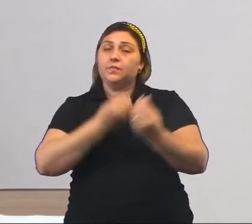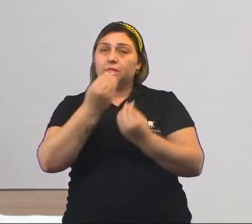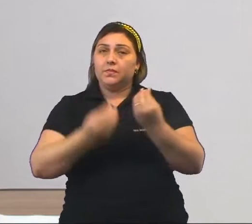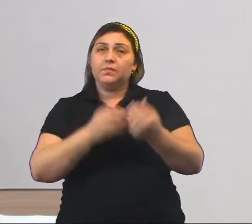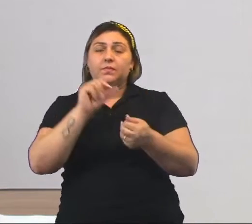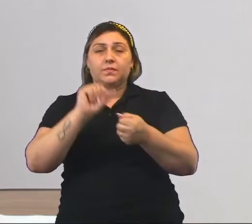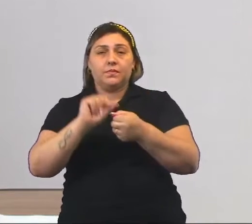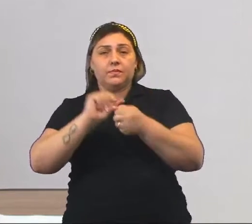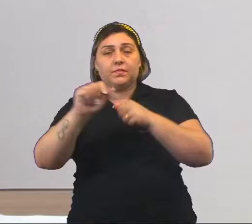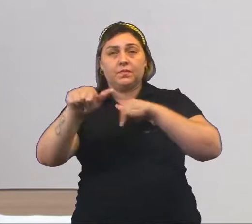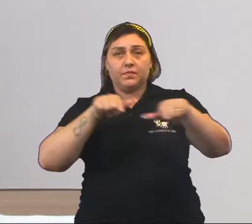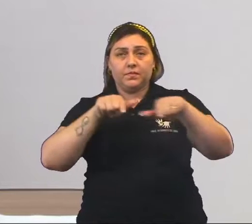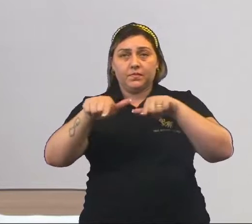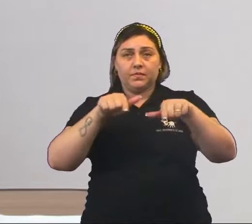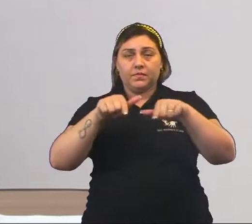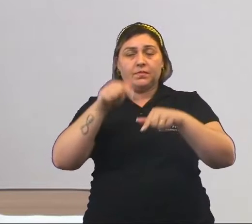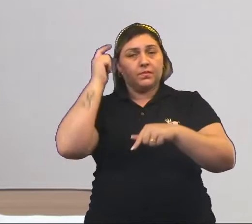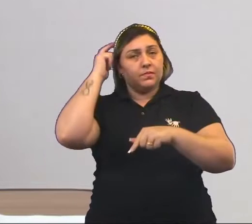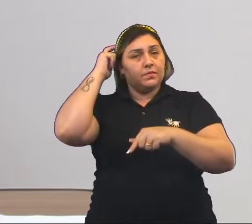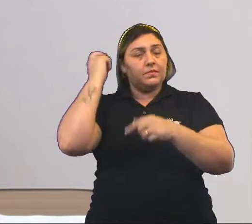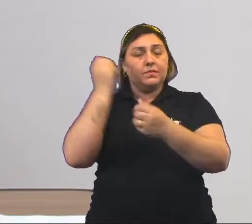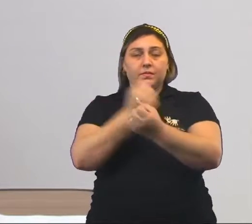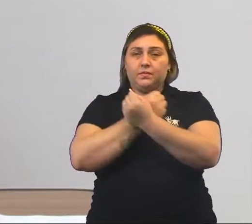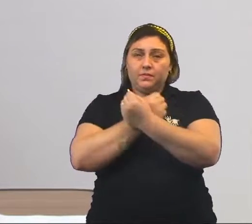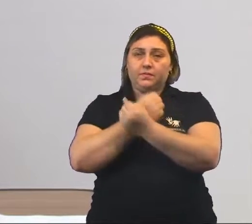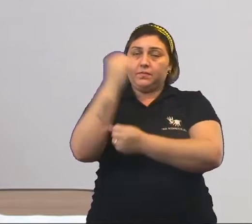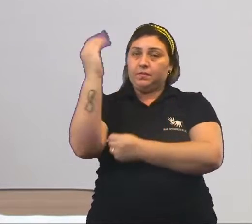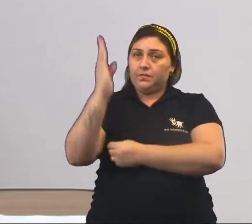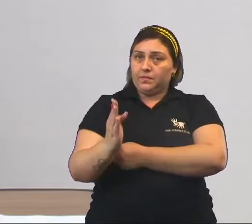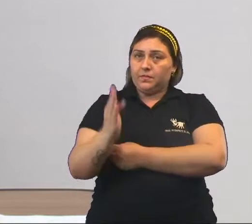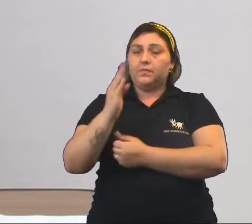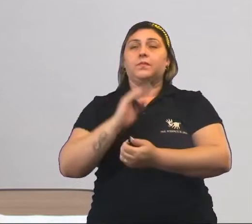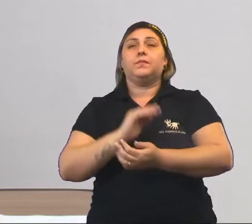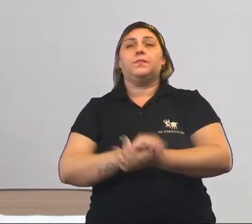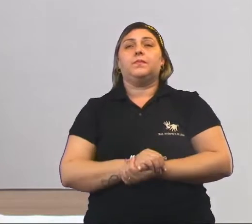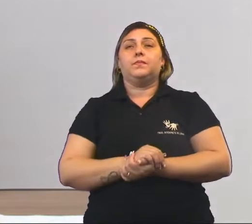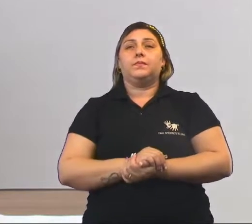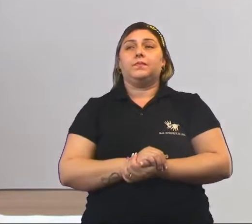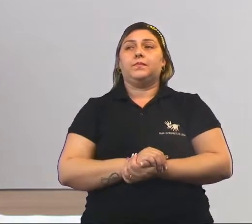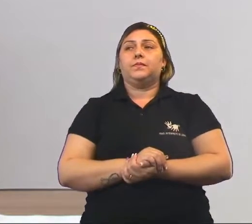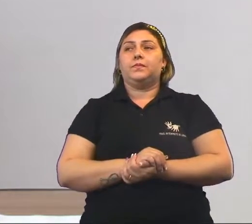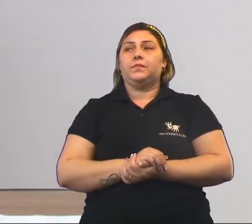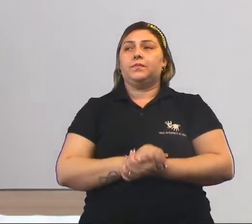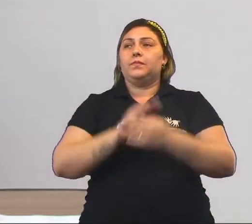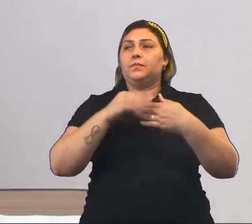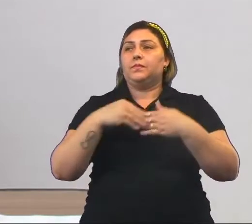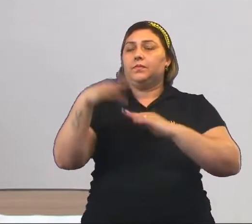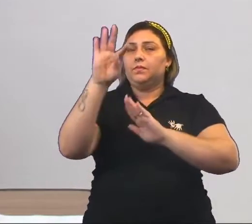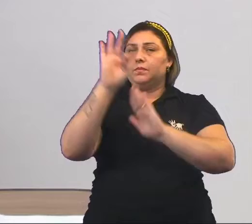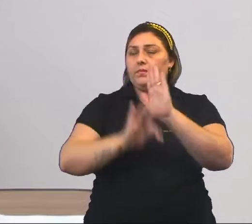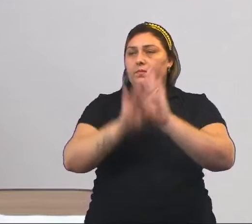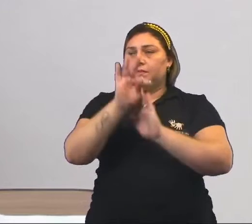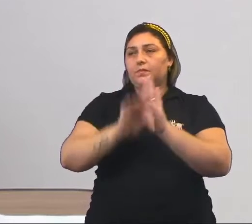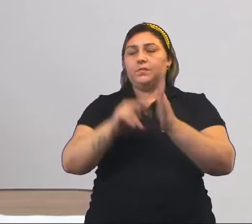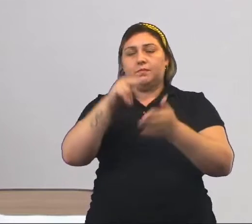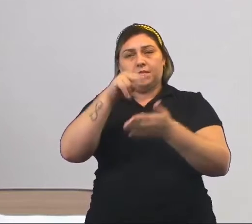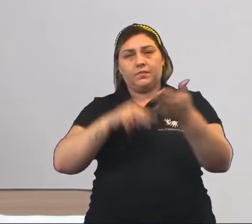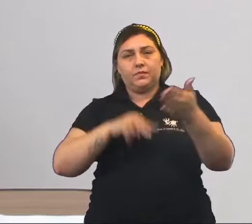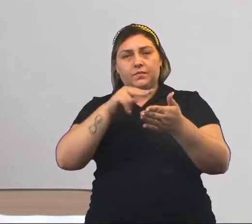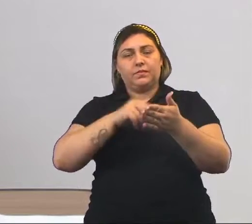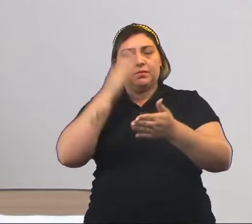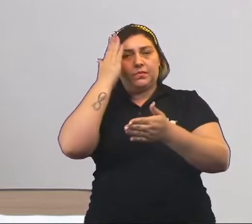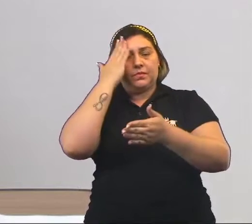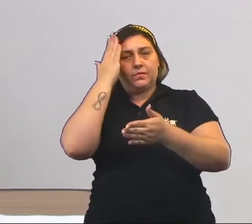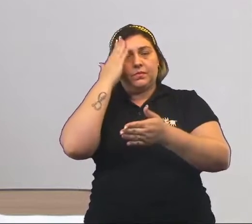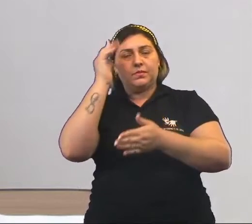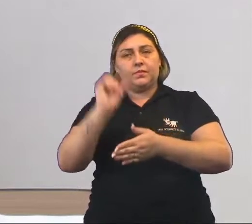era feito esse trabalho, o trabalho escravo no Brasil, tá? E eu trouxe um texto para a gente dar uma lida e